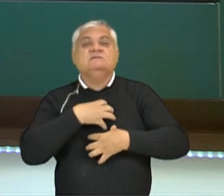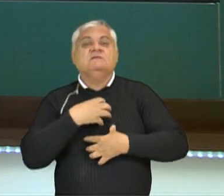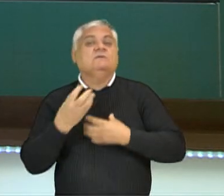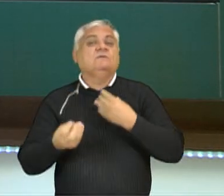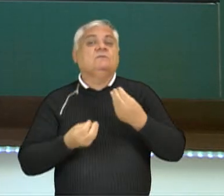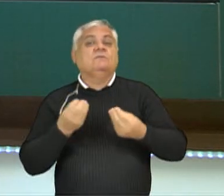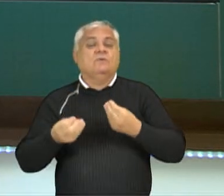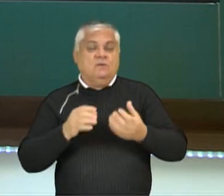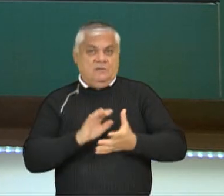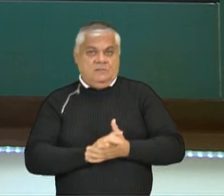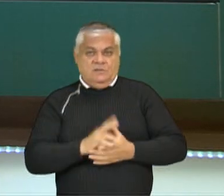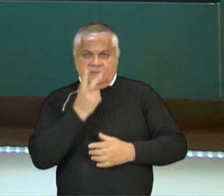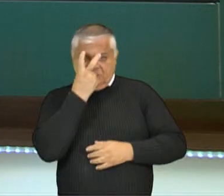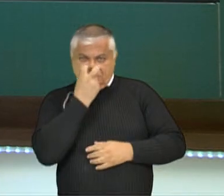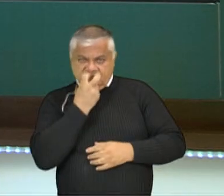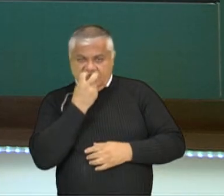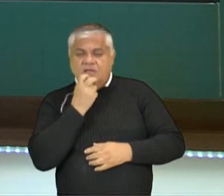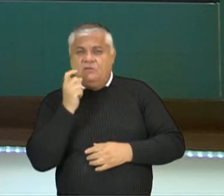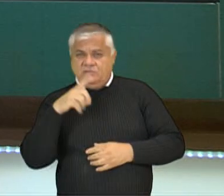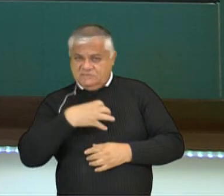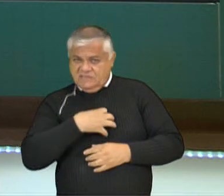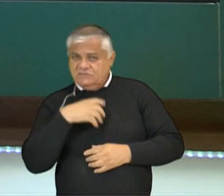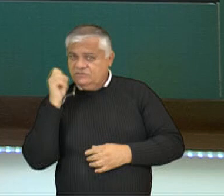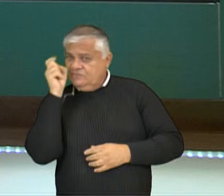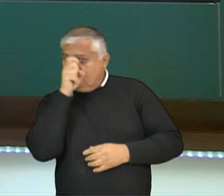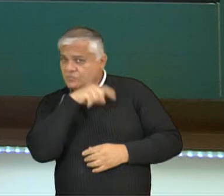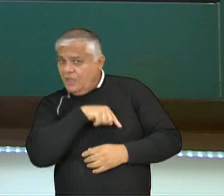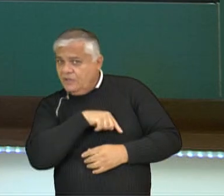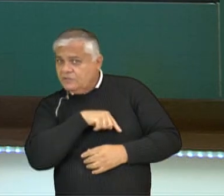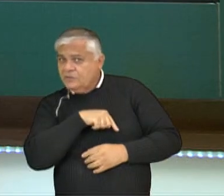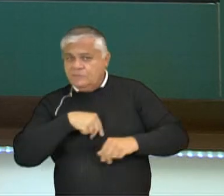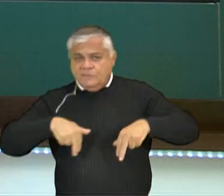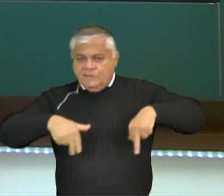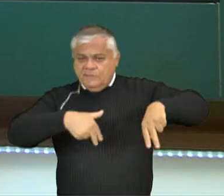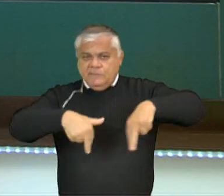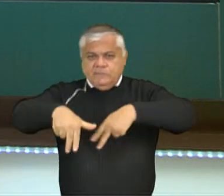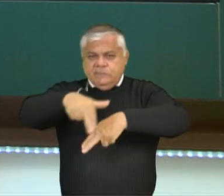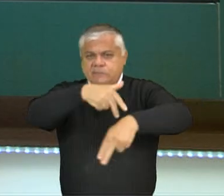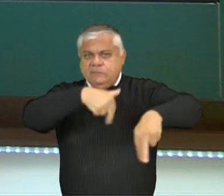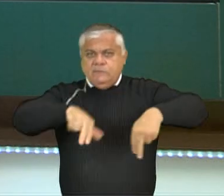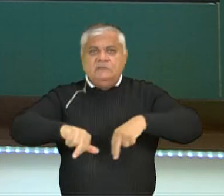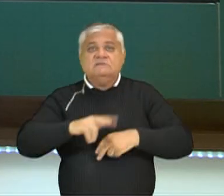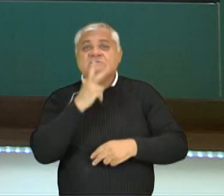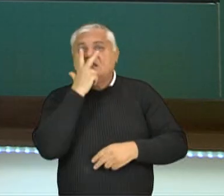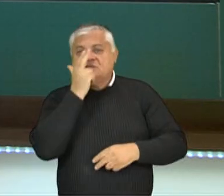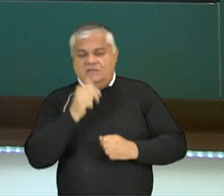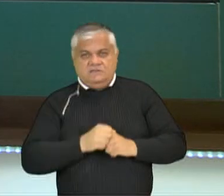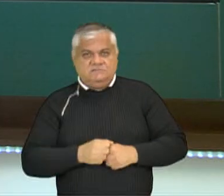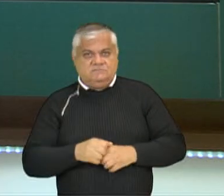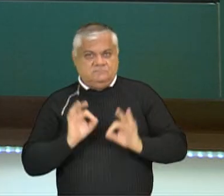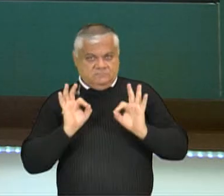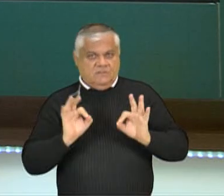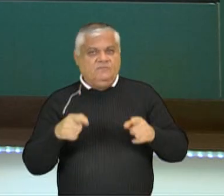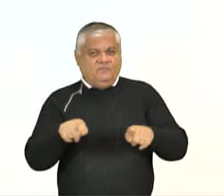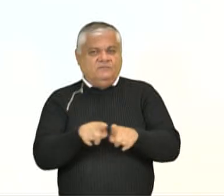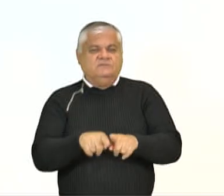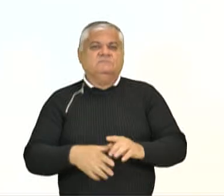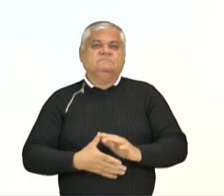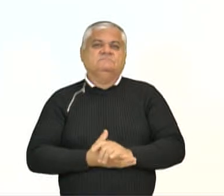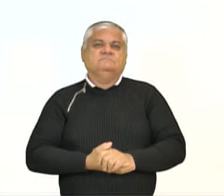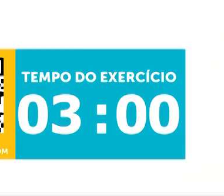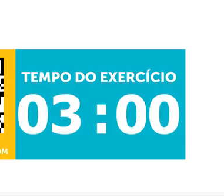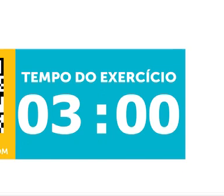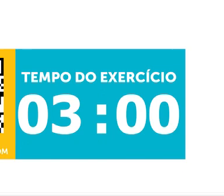se os cegos eles enfrentam dificuldade para se locomoverem. O que vocês acham? Tá? Já voltamos.